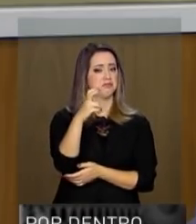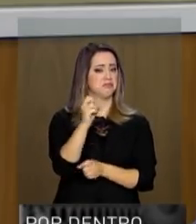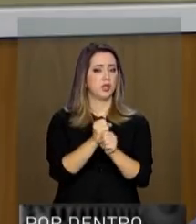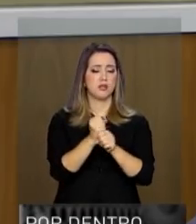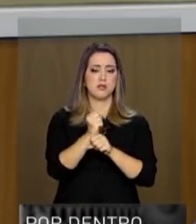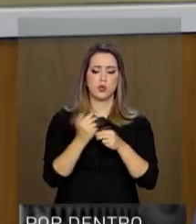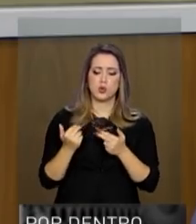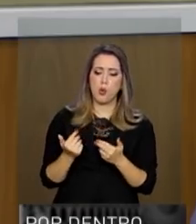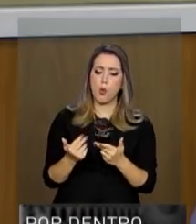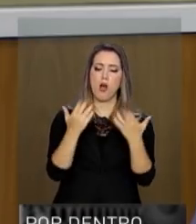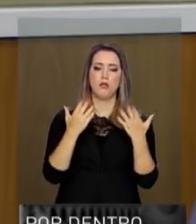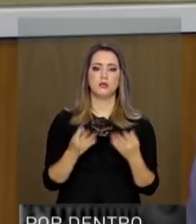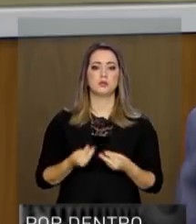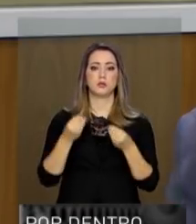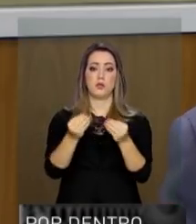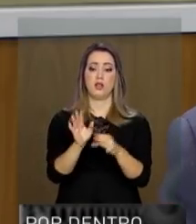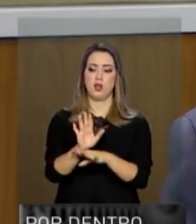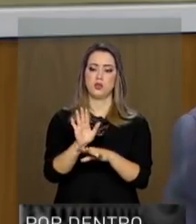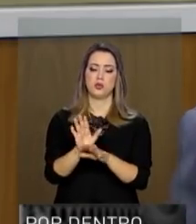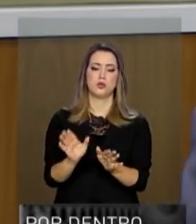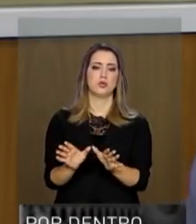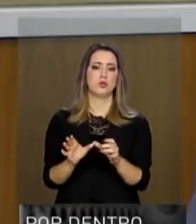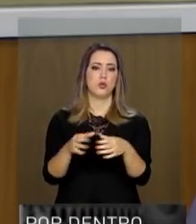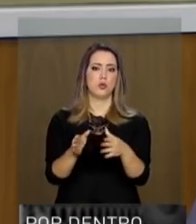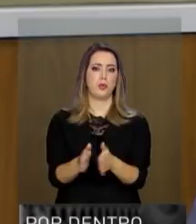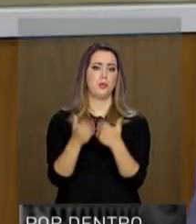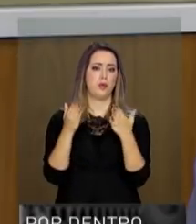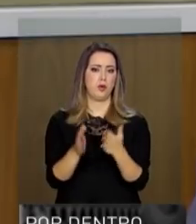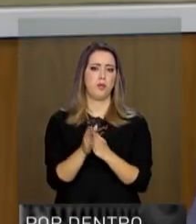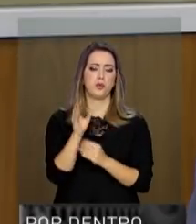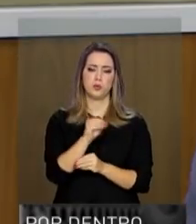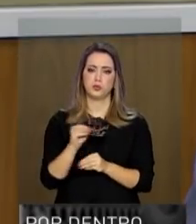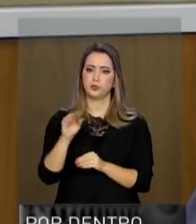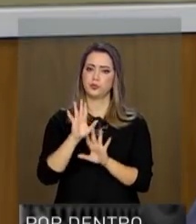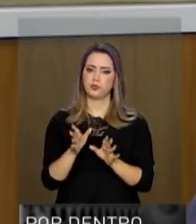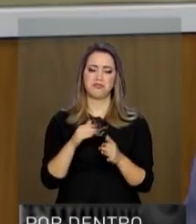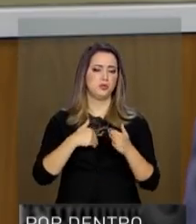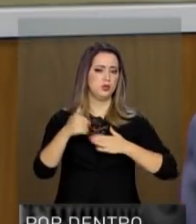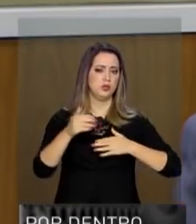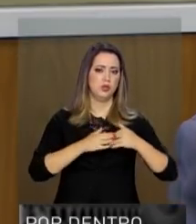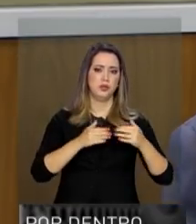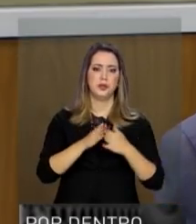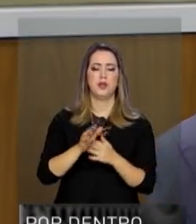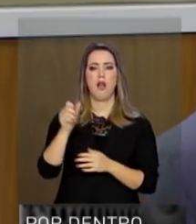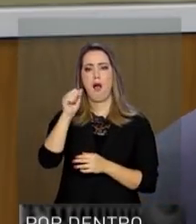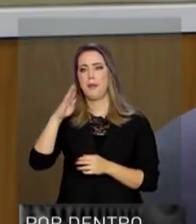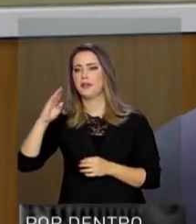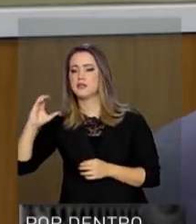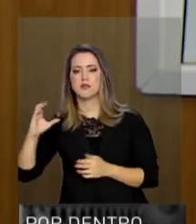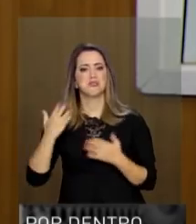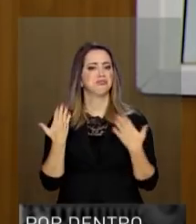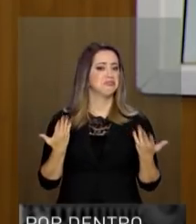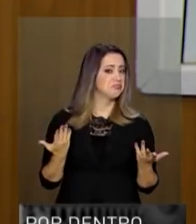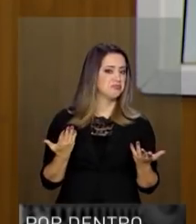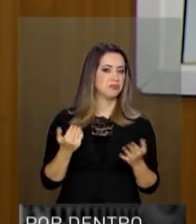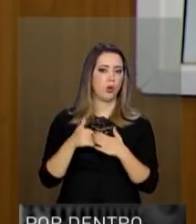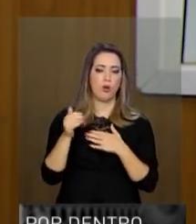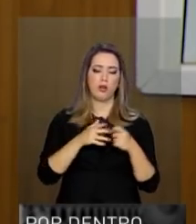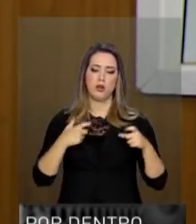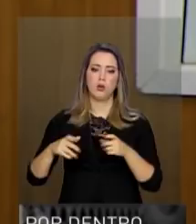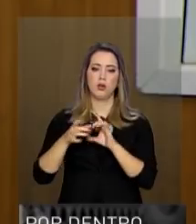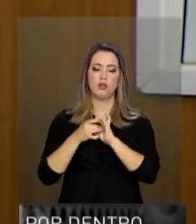tudo que é para garantir a população mais carente está preservado. Isso que é importante, independentemente de morar no estado A, B ou C. Agora sim, a gente